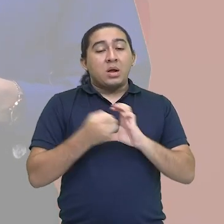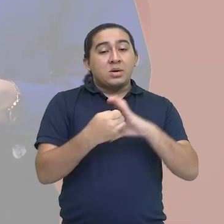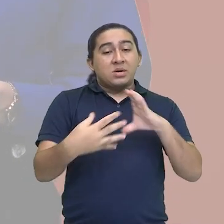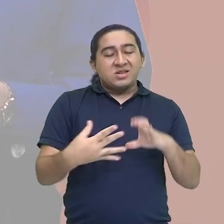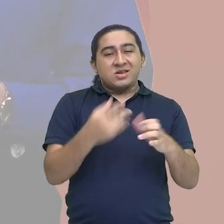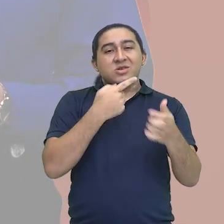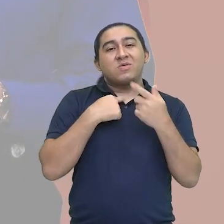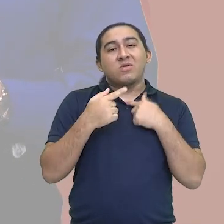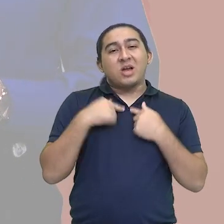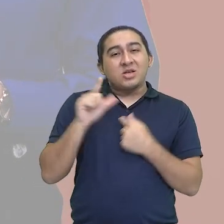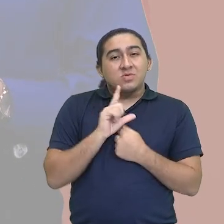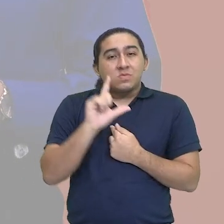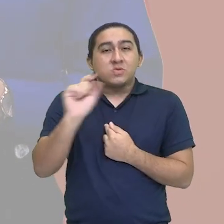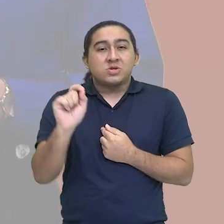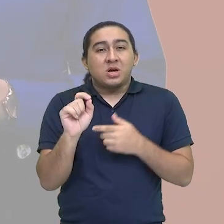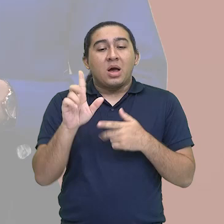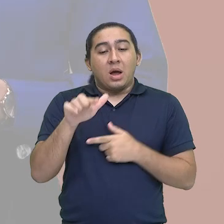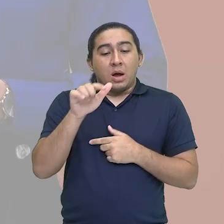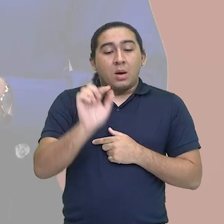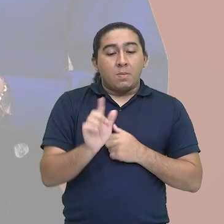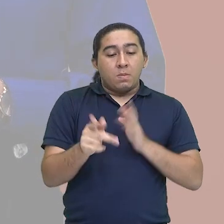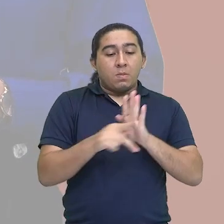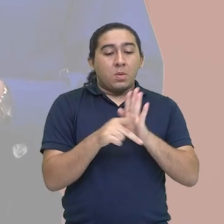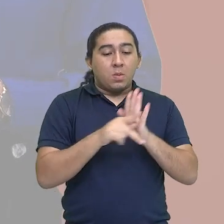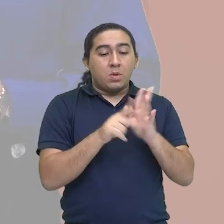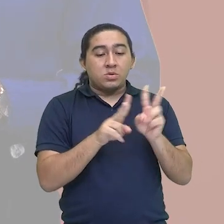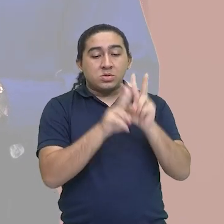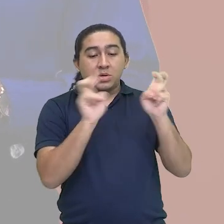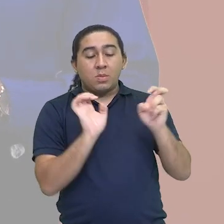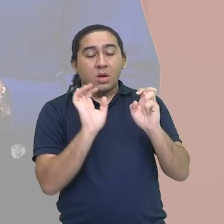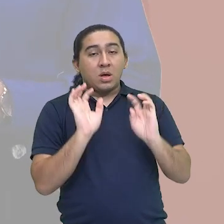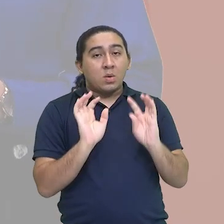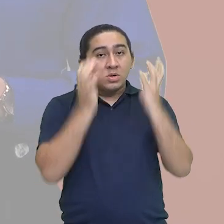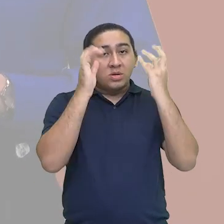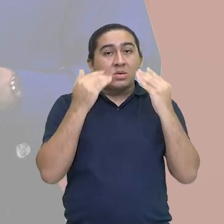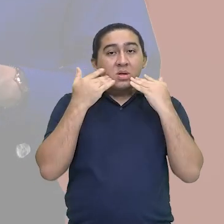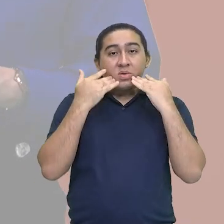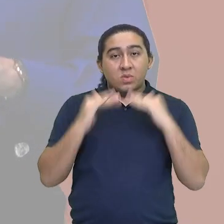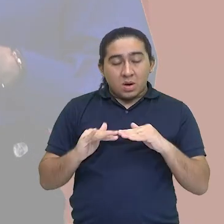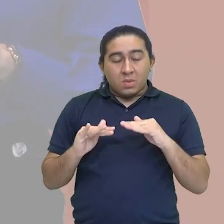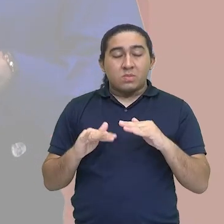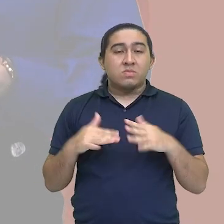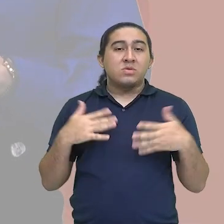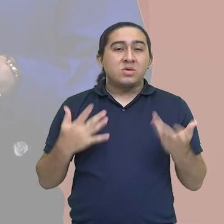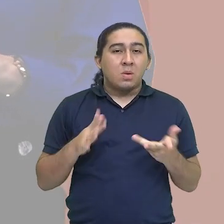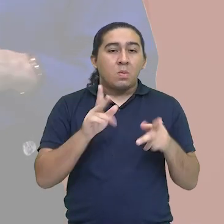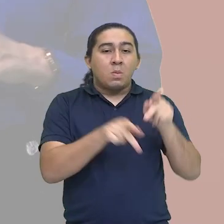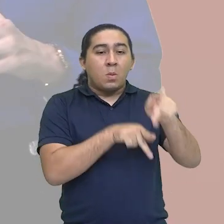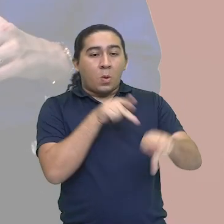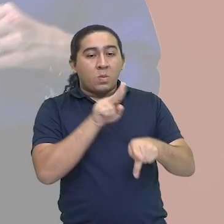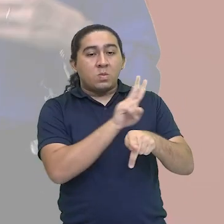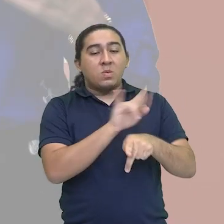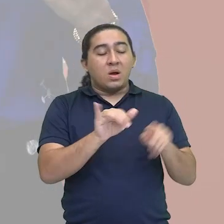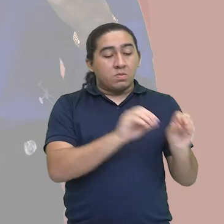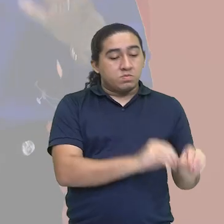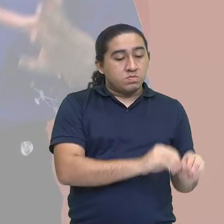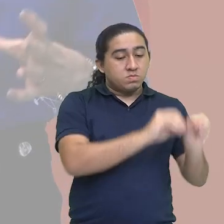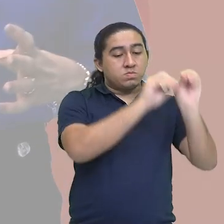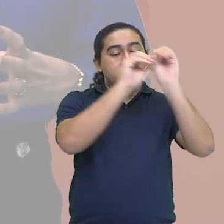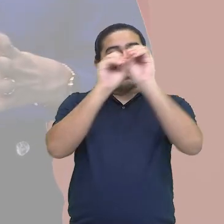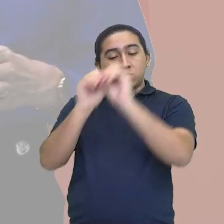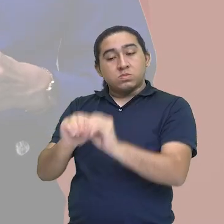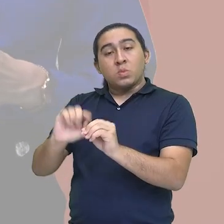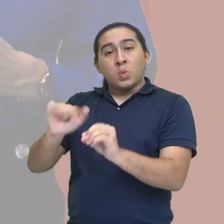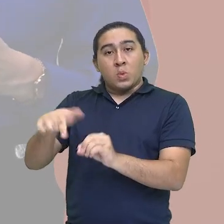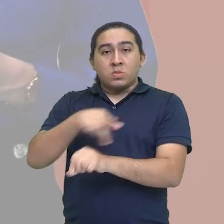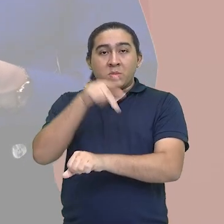está relacionado ali a questões de fenômenos da natureza, e aí essa população que vai se deslocar para um